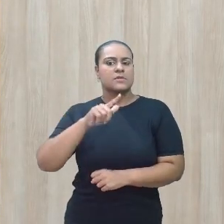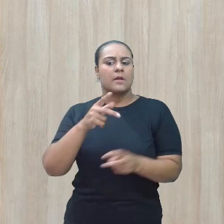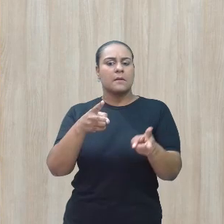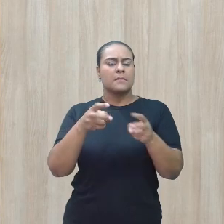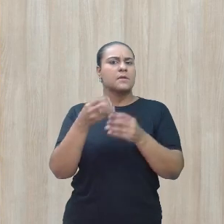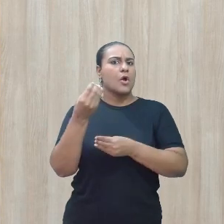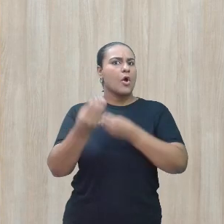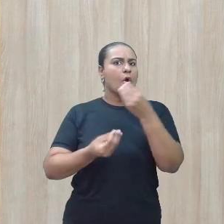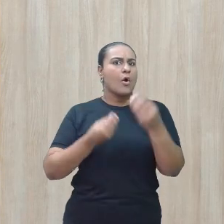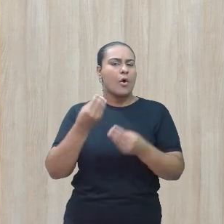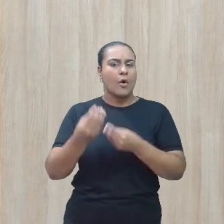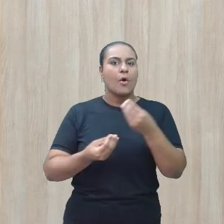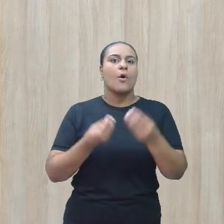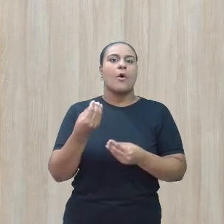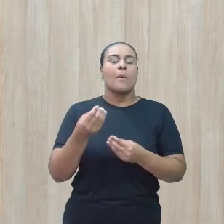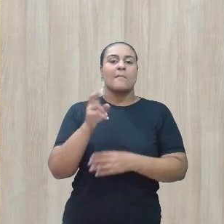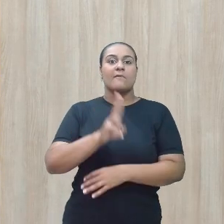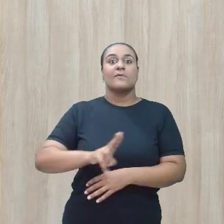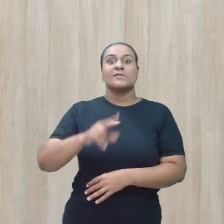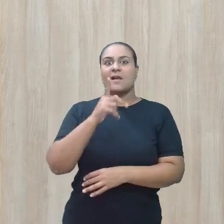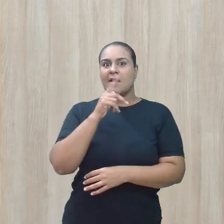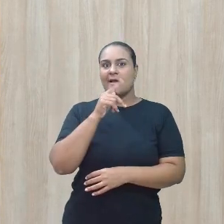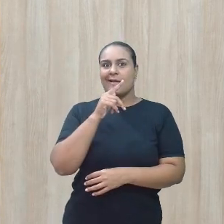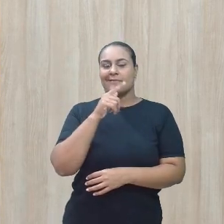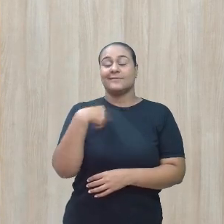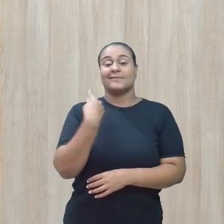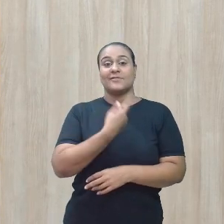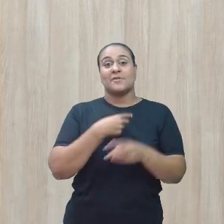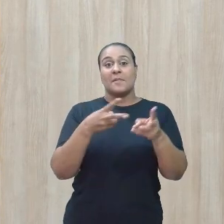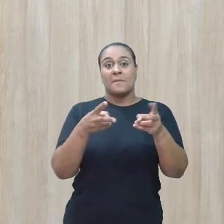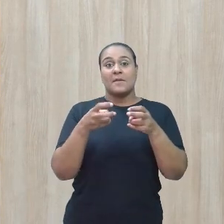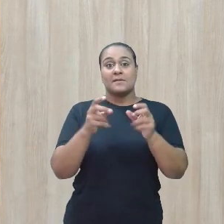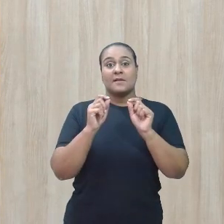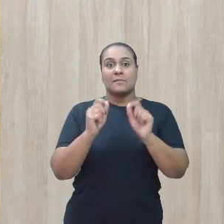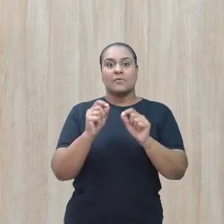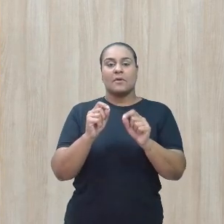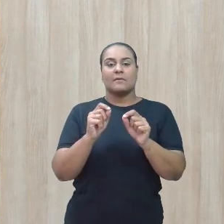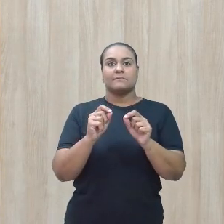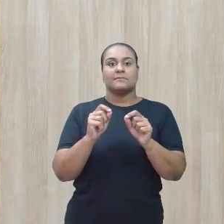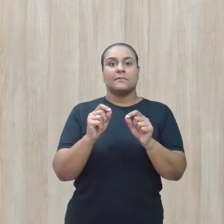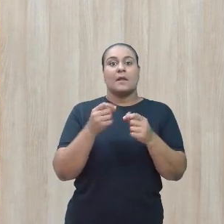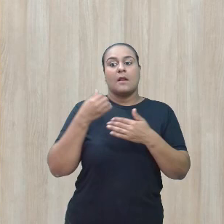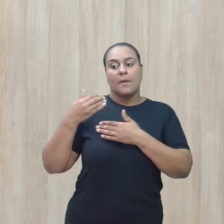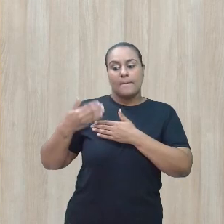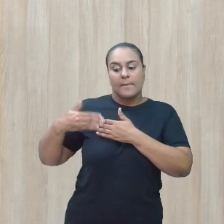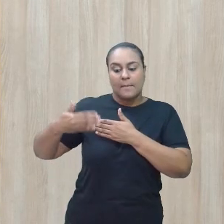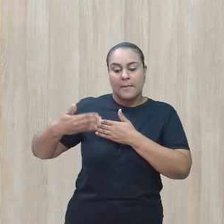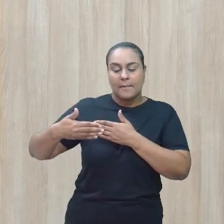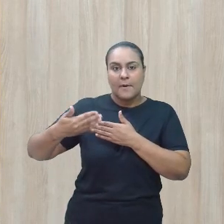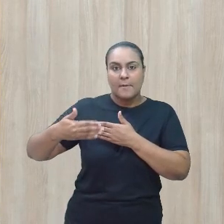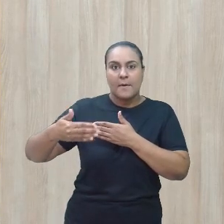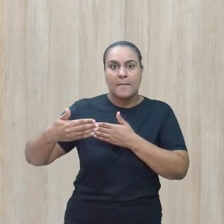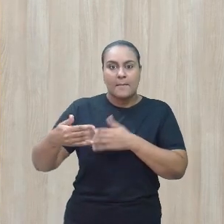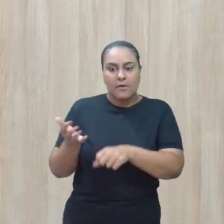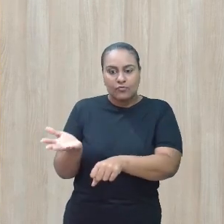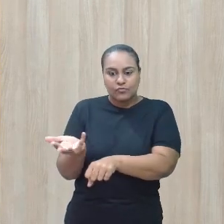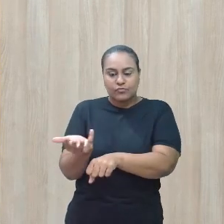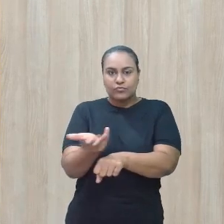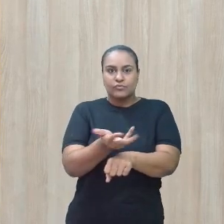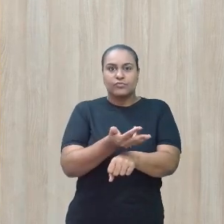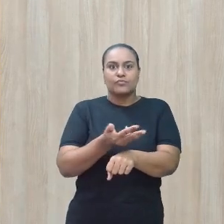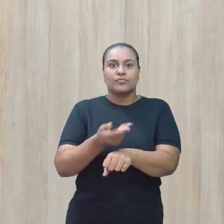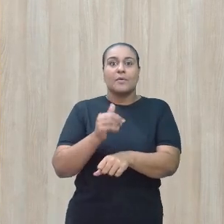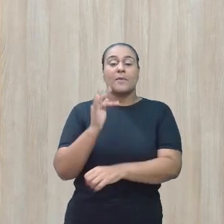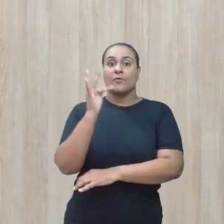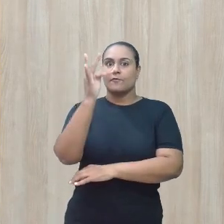esse comportamento. Então, a gente começa a perceber que aí foi armazenando informações ao longo do tempo para poder fazer essa